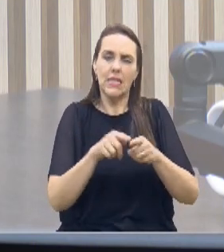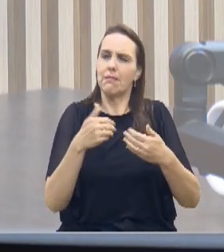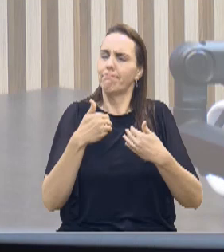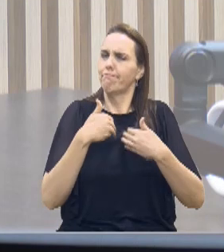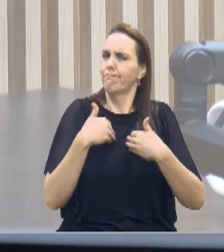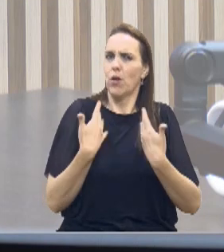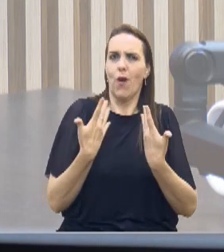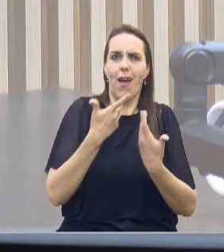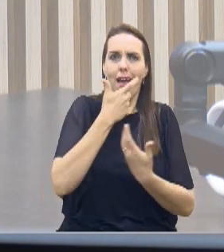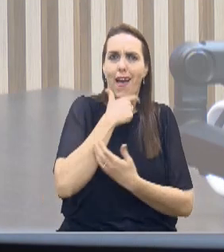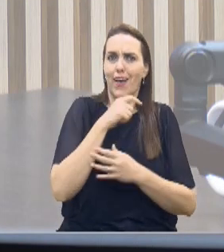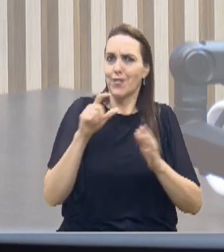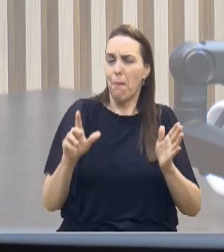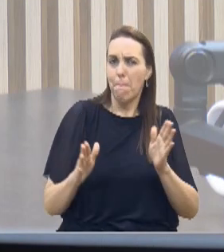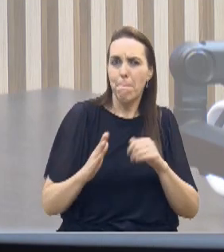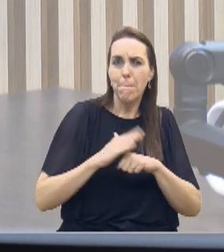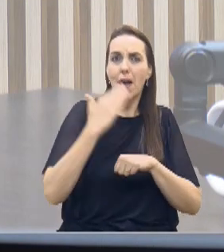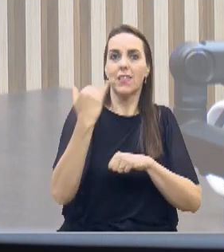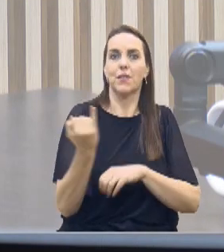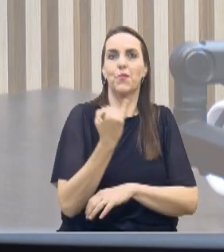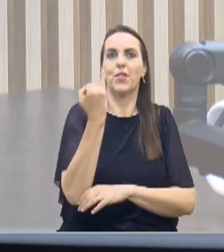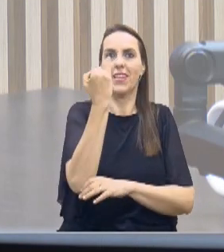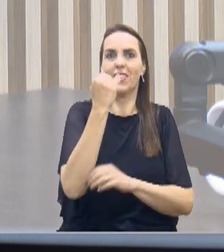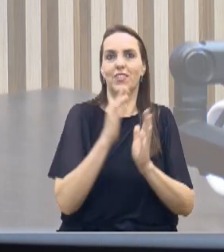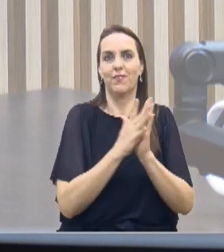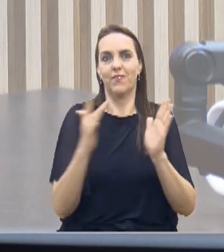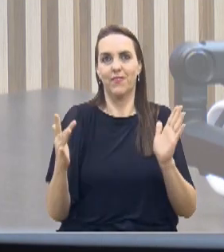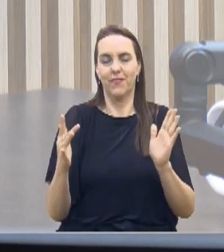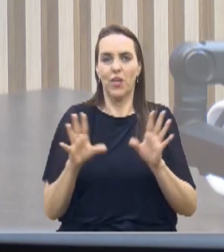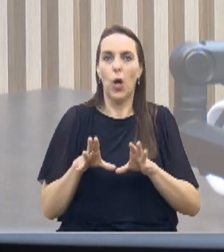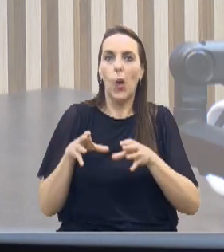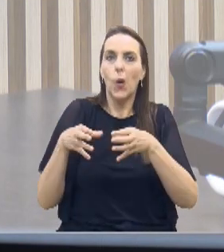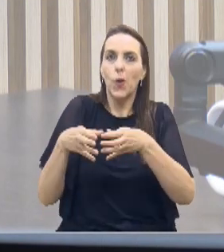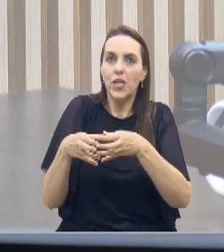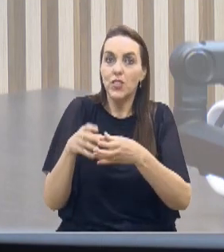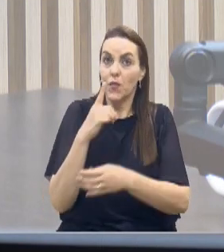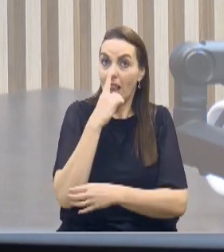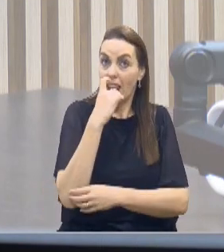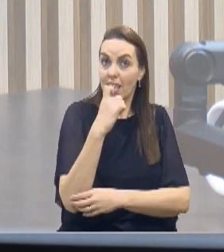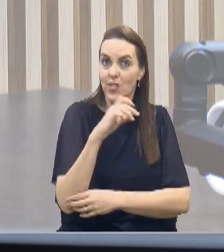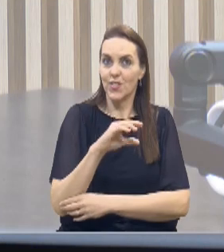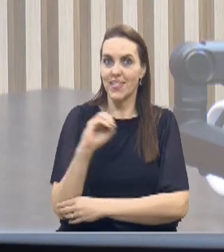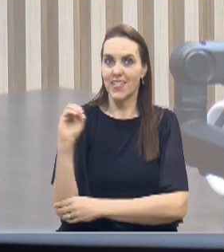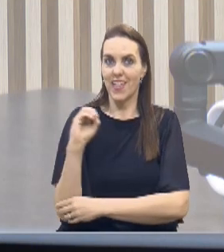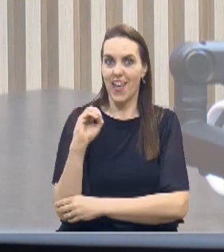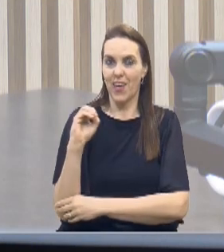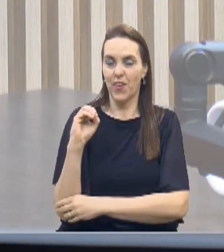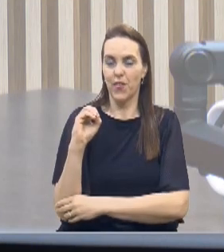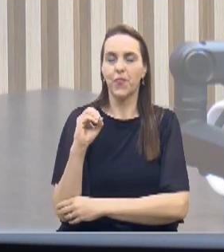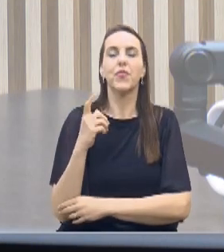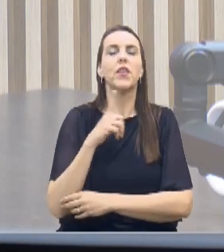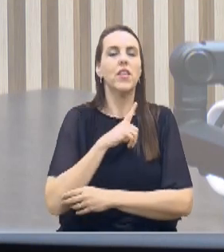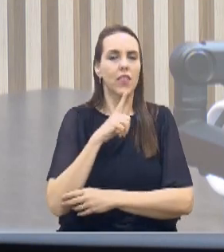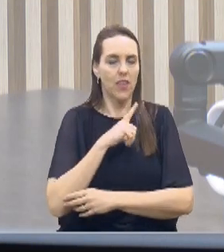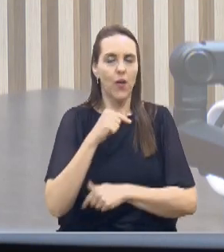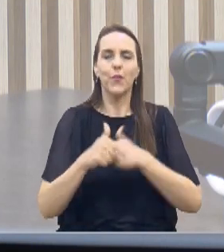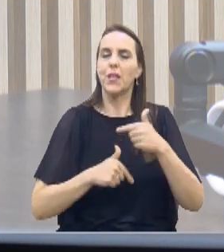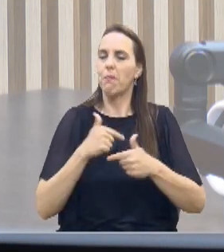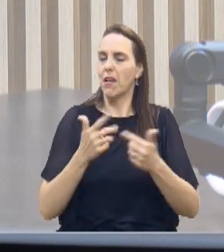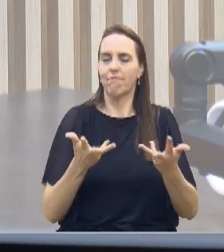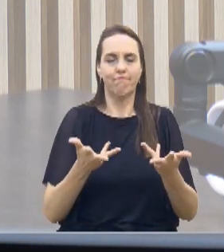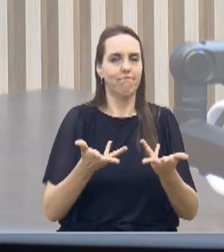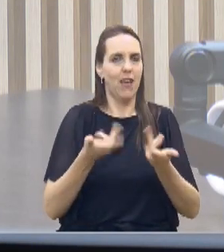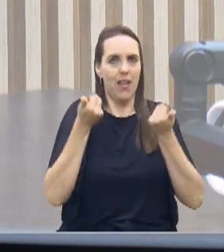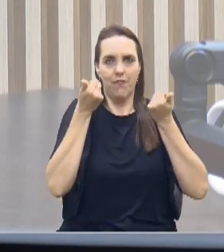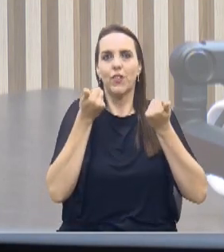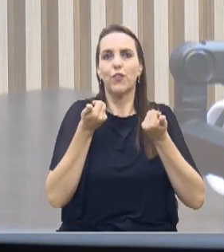mais importantes que a gente fez ao longo do ano, que foi com o coletivo Lixo Zero. A gente conseguiu trazer, eles têm um trabalho sensacional, né,